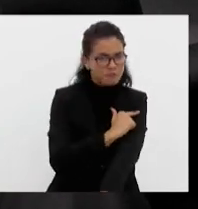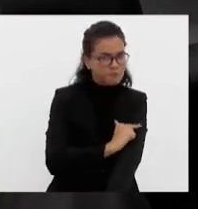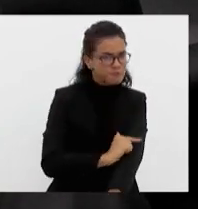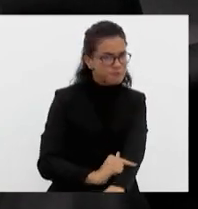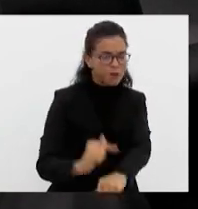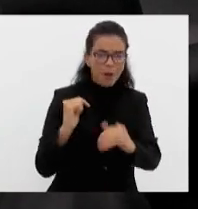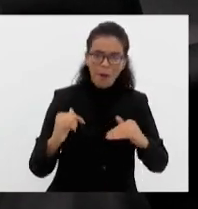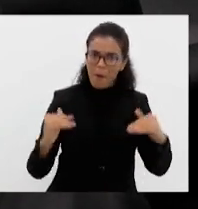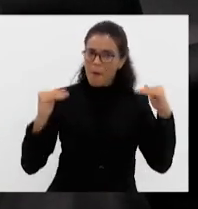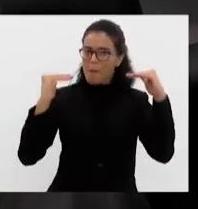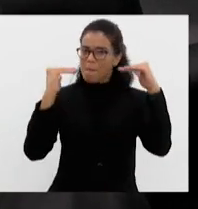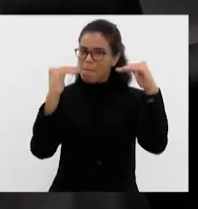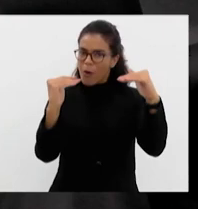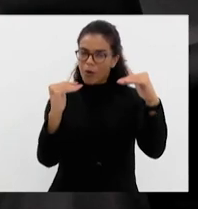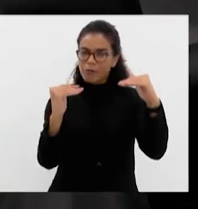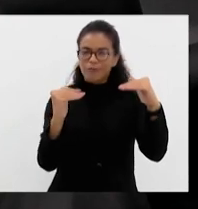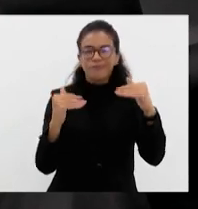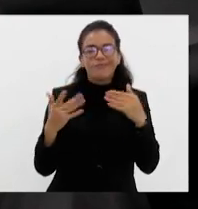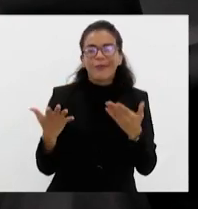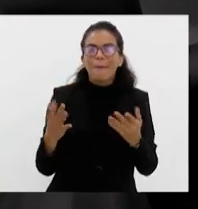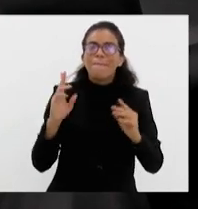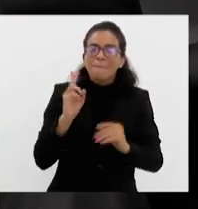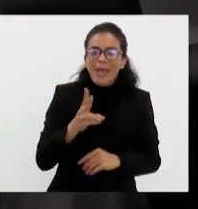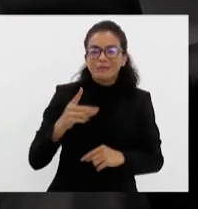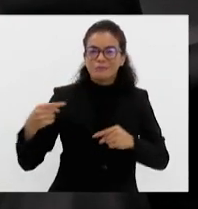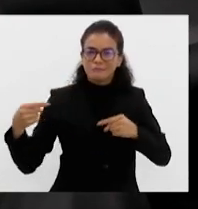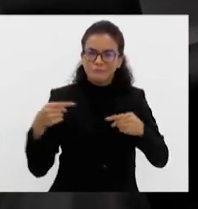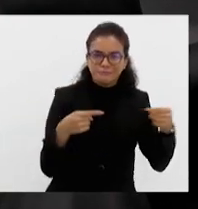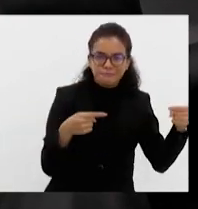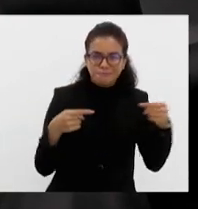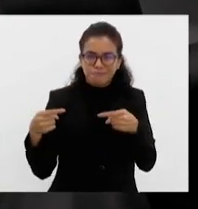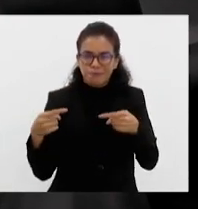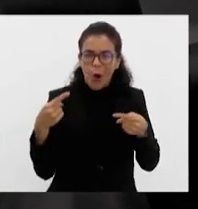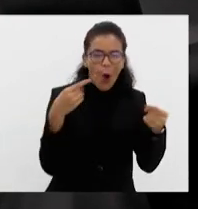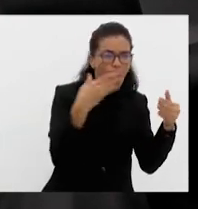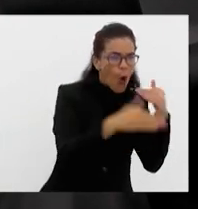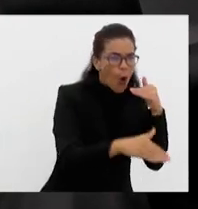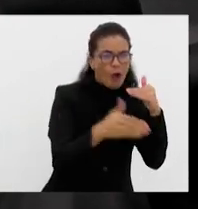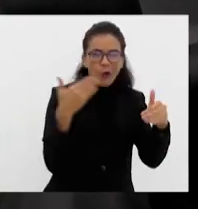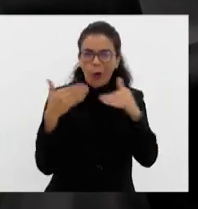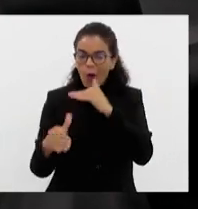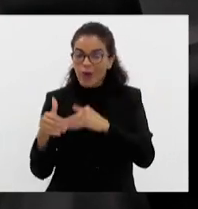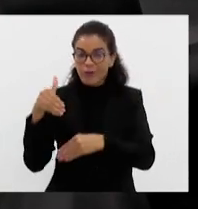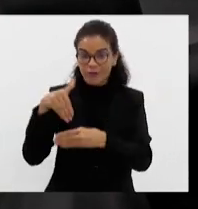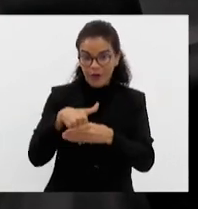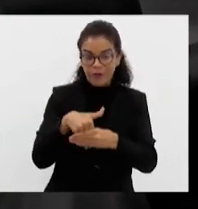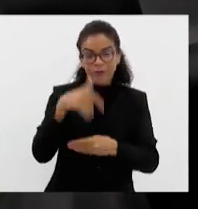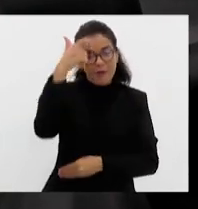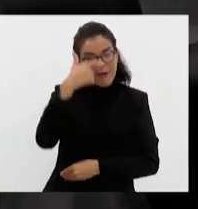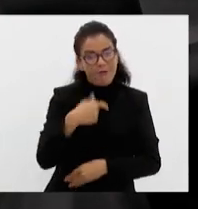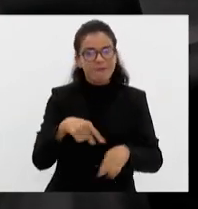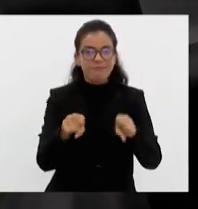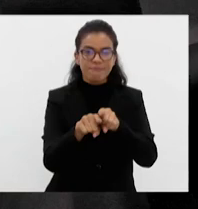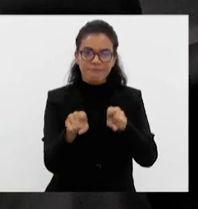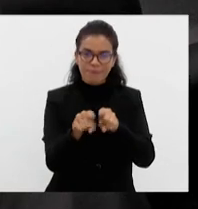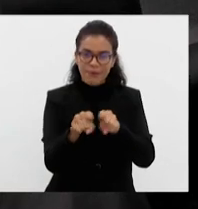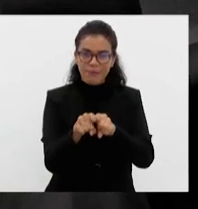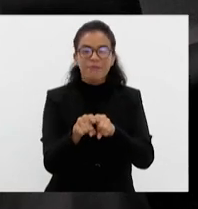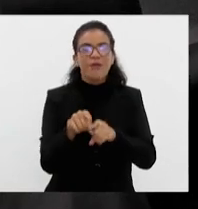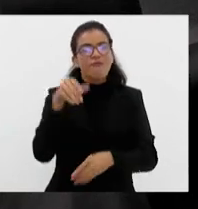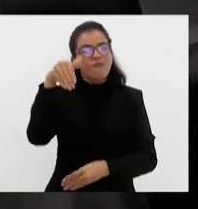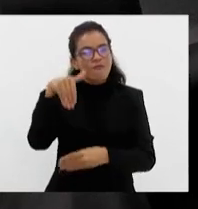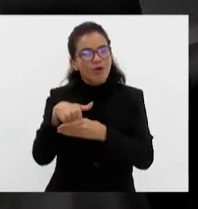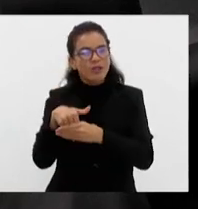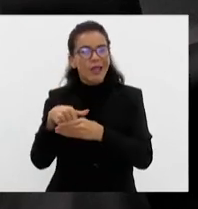nível, independente da divergência, dos votos, das opiniões. Eu mesma, por ter proferido um